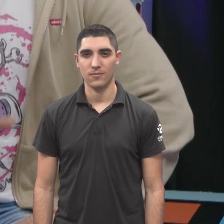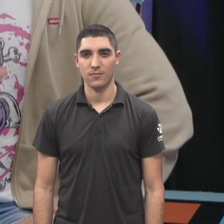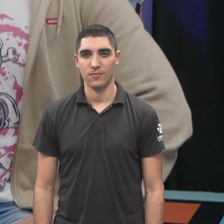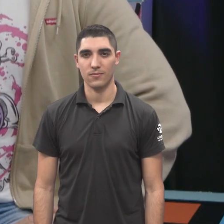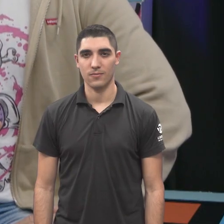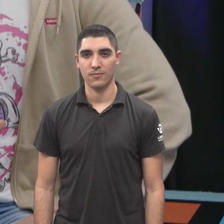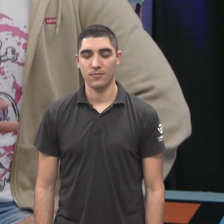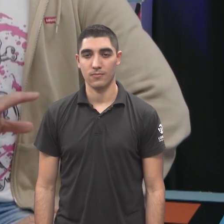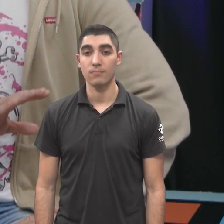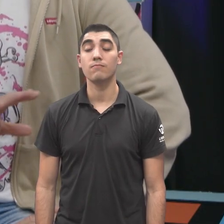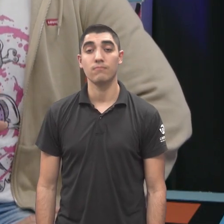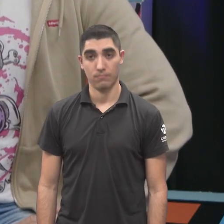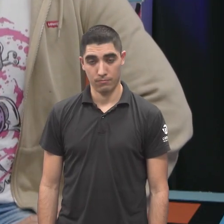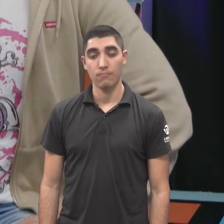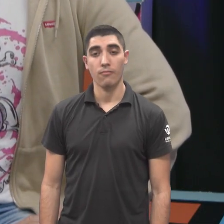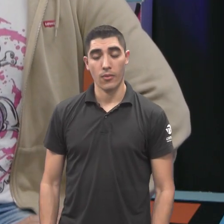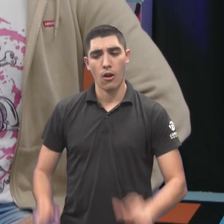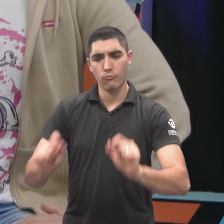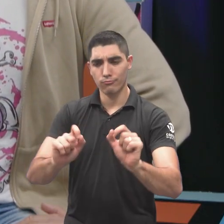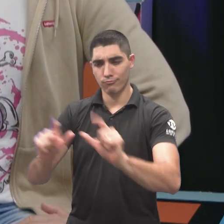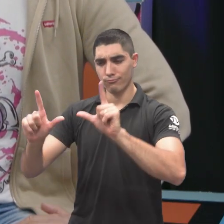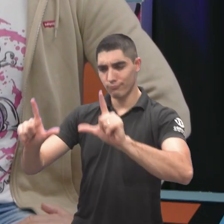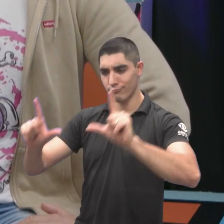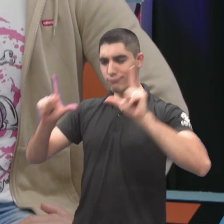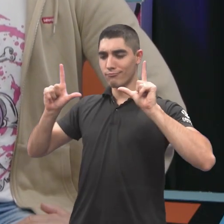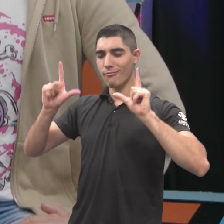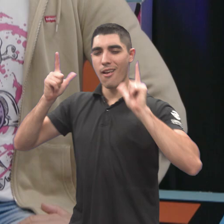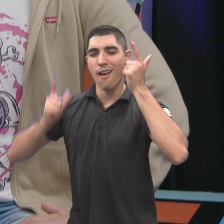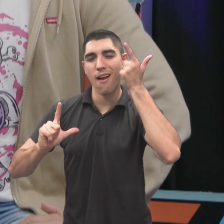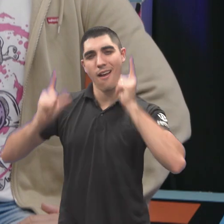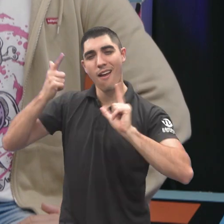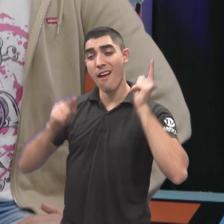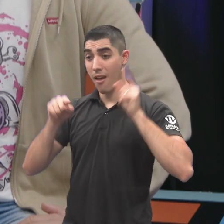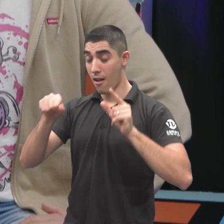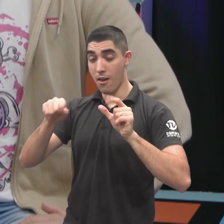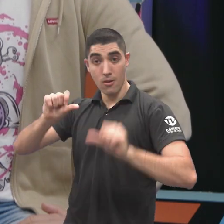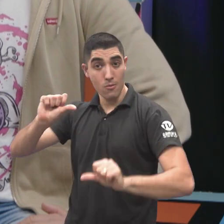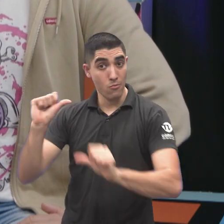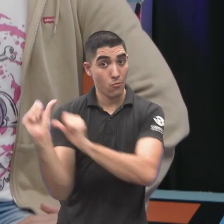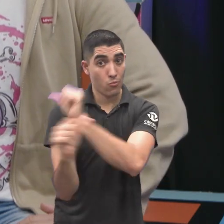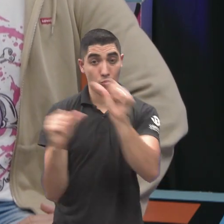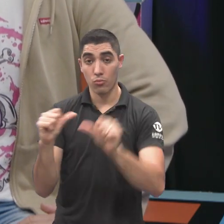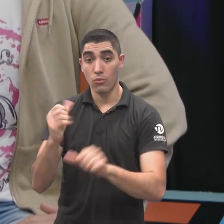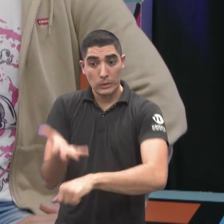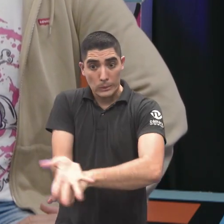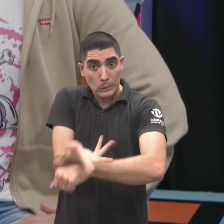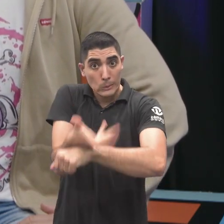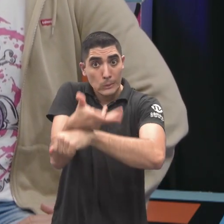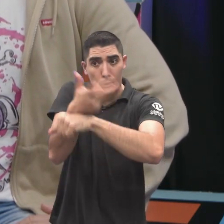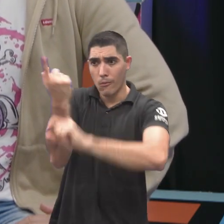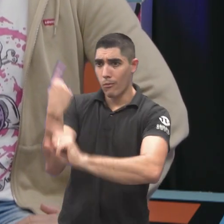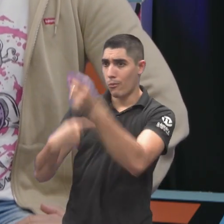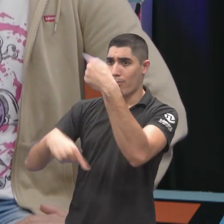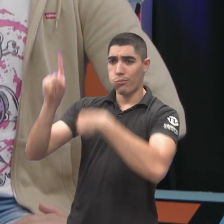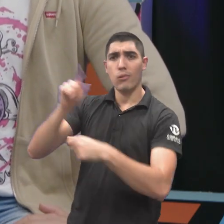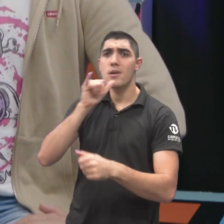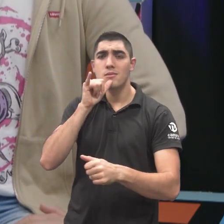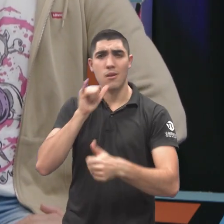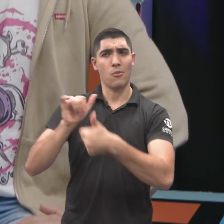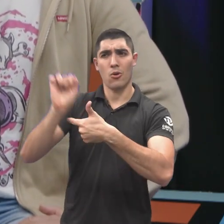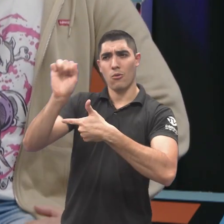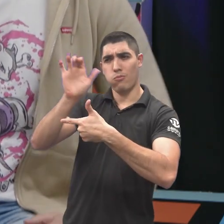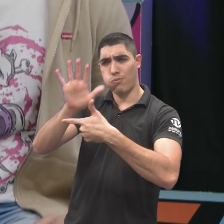O mundo do entretenimento tá mudando mais rápido do que a gente consegue acompanhar. Tá difícil, né? Cada hora uma novidade. É plataforma de streaming,